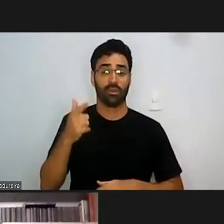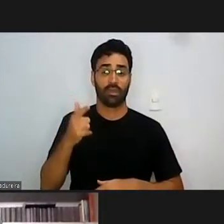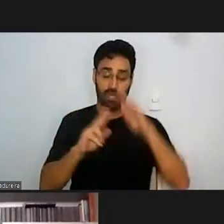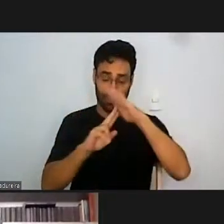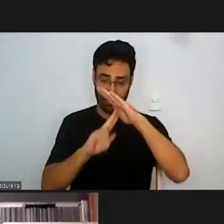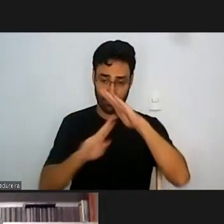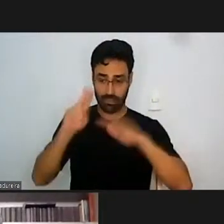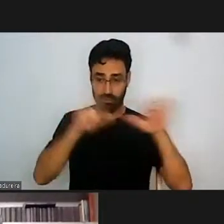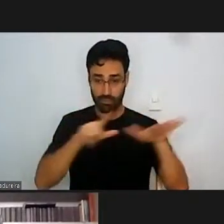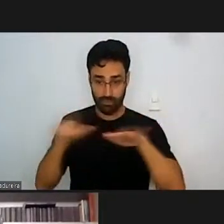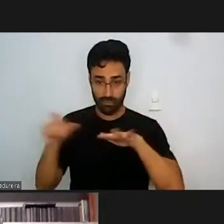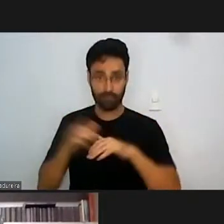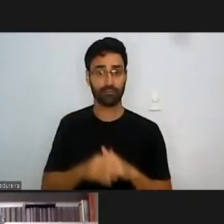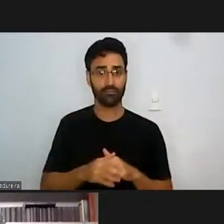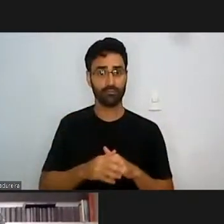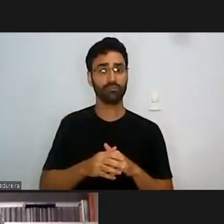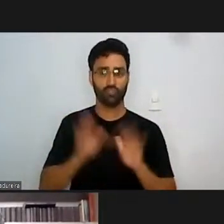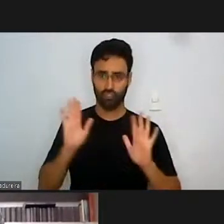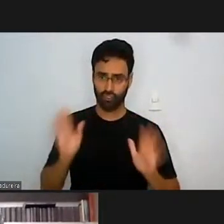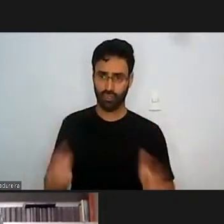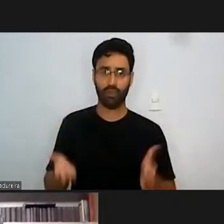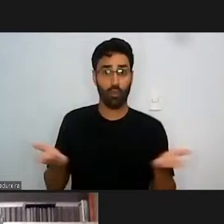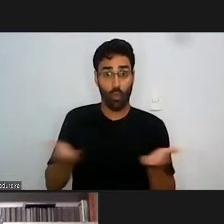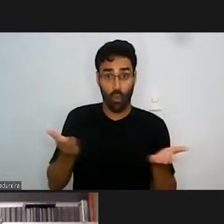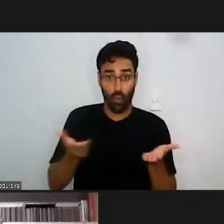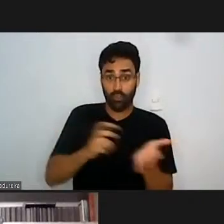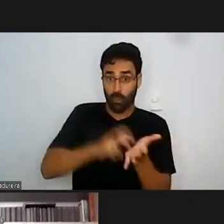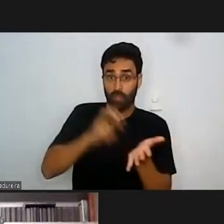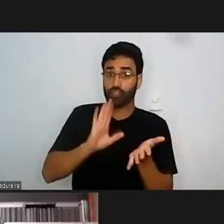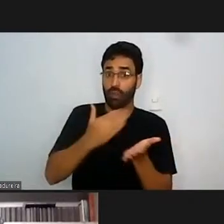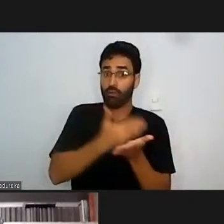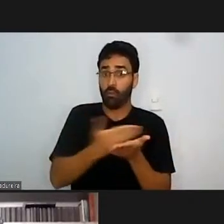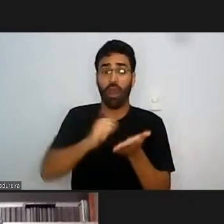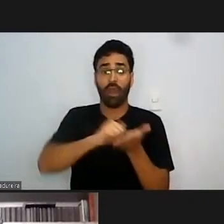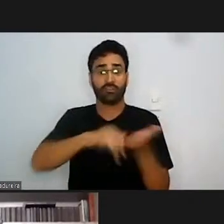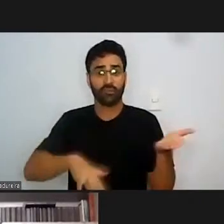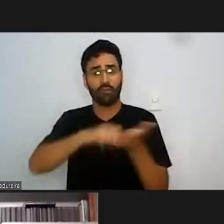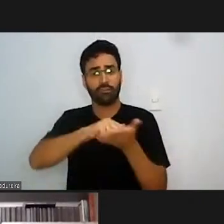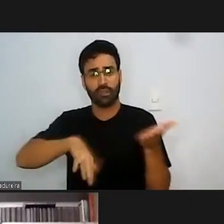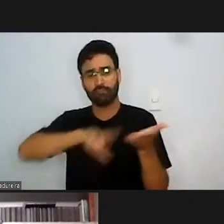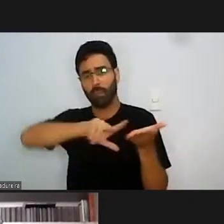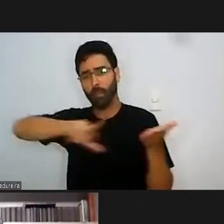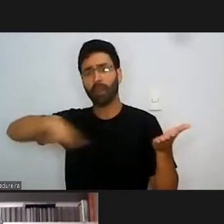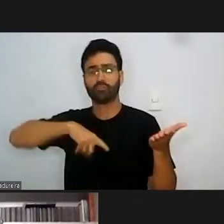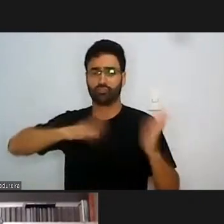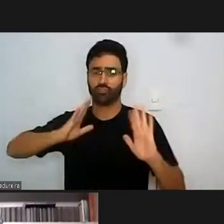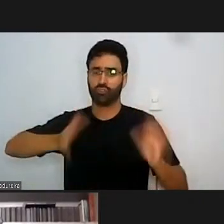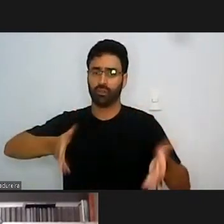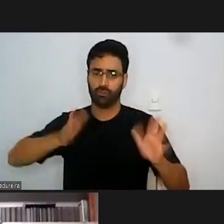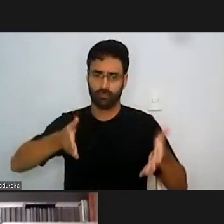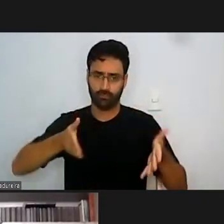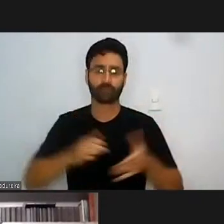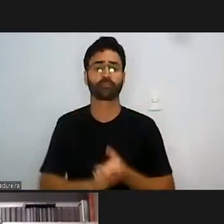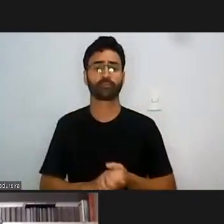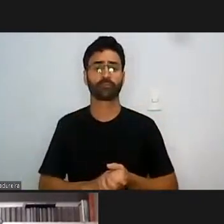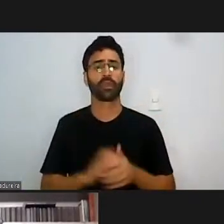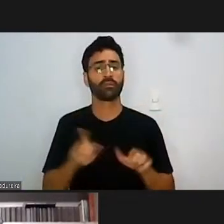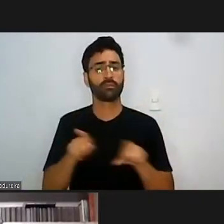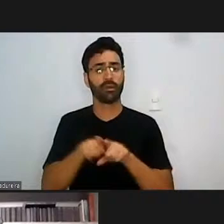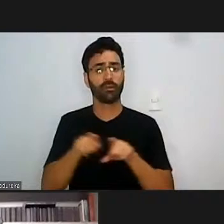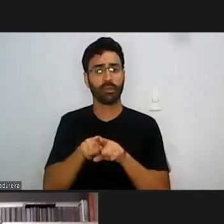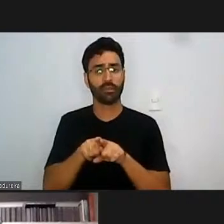que já teve atividades desde hoje cedo, e também que estamos com essas...